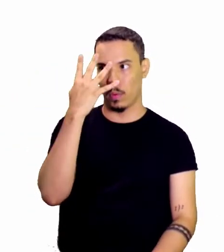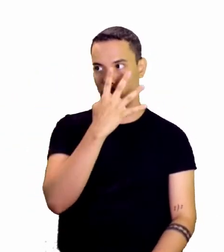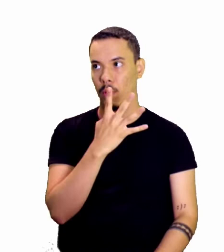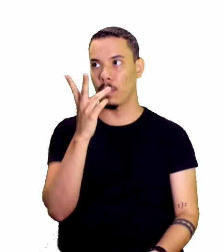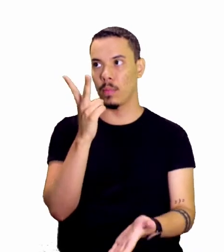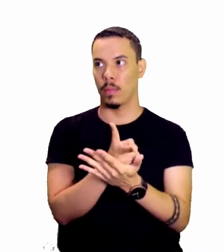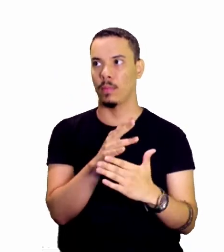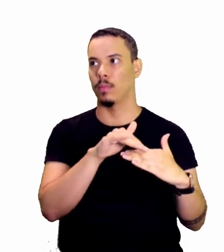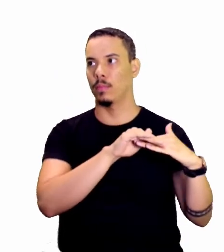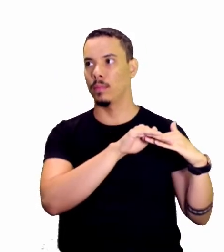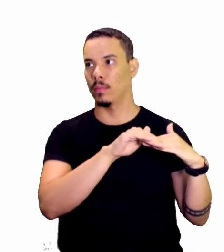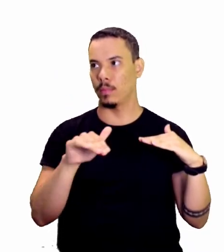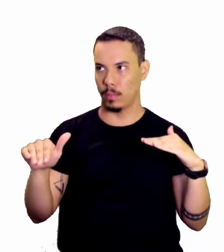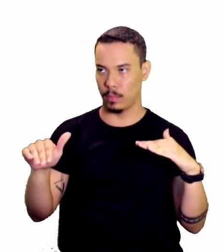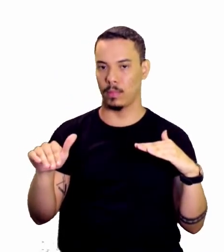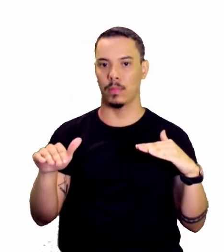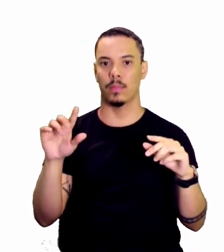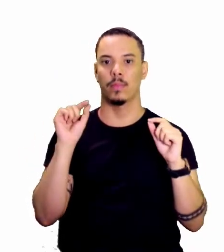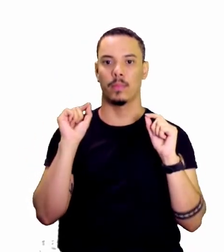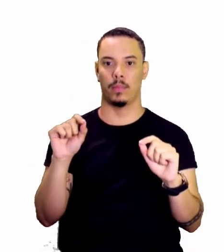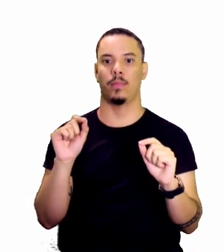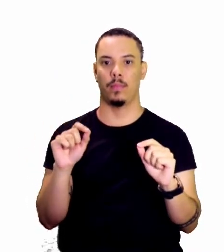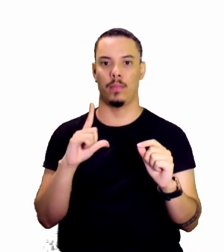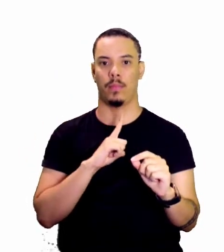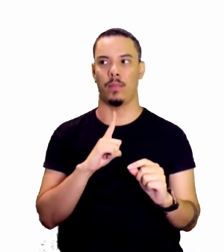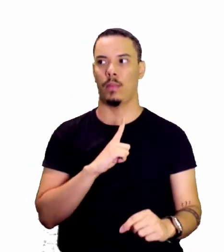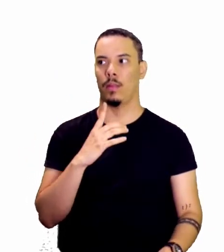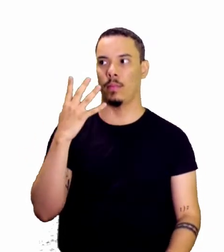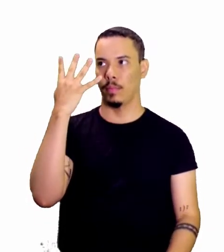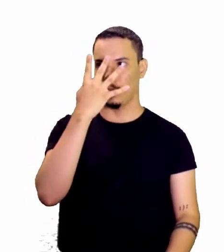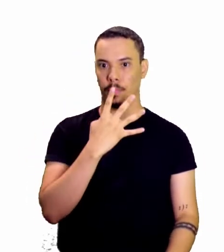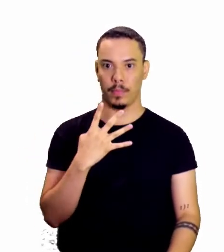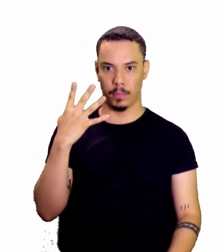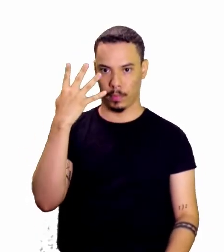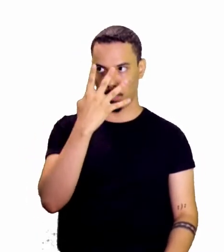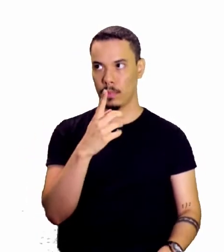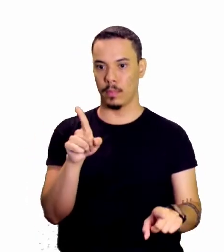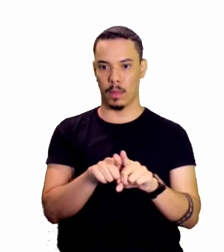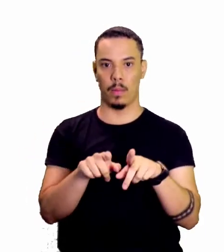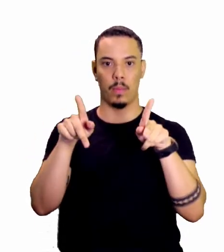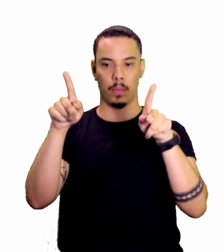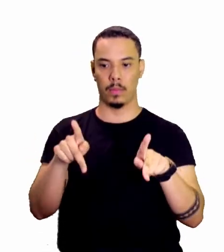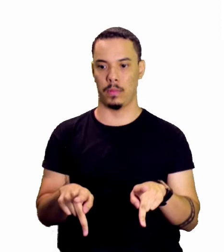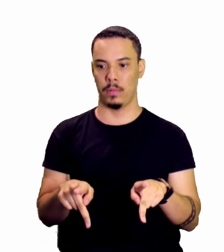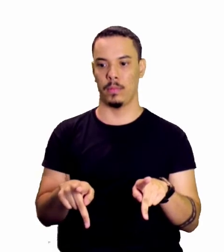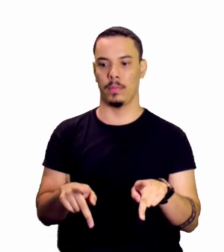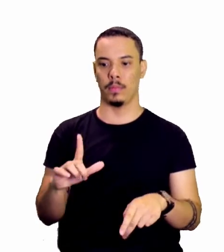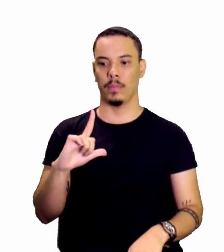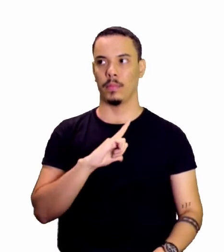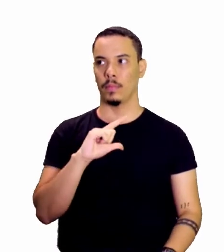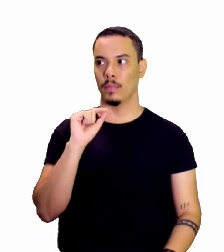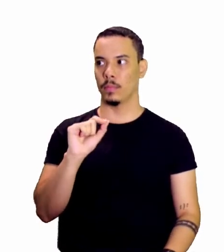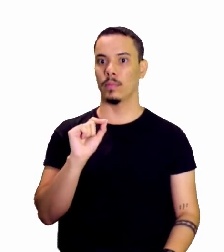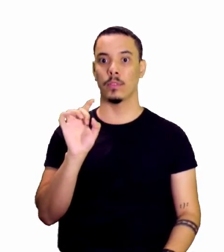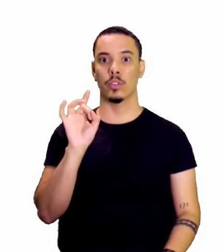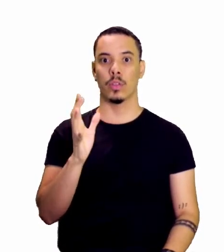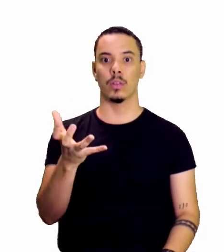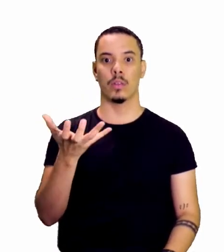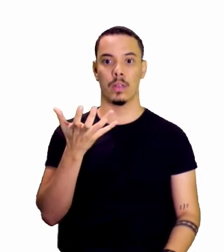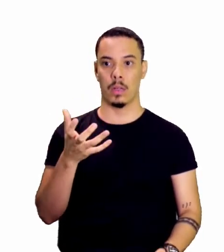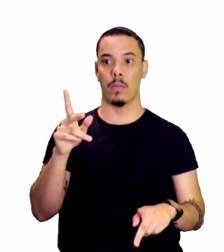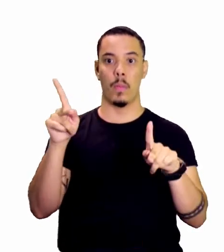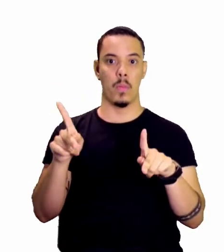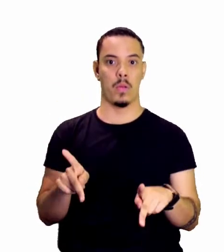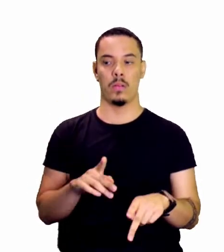mesmo jeito aqui está quatro horas a posição dele tá é só queremos